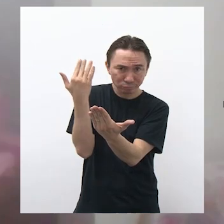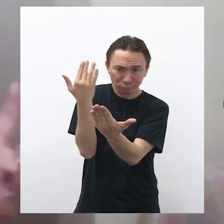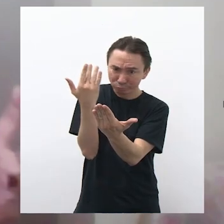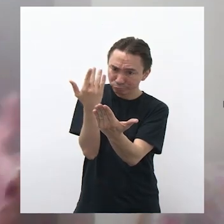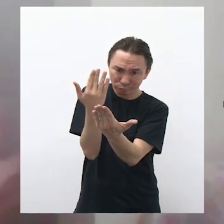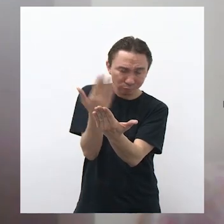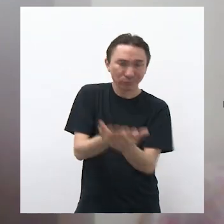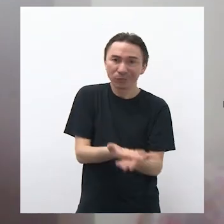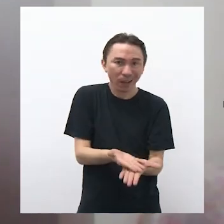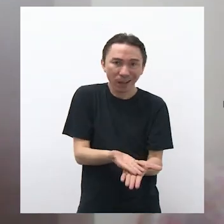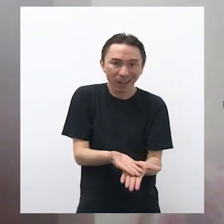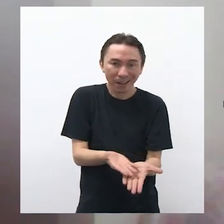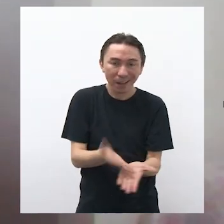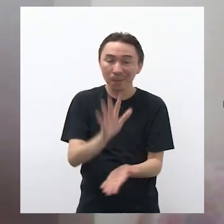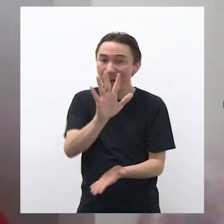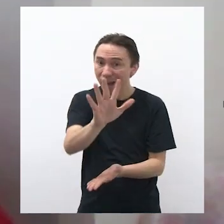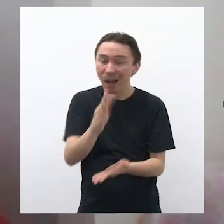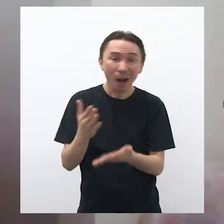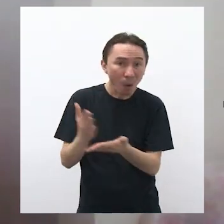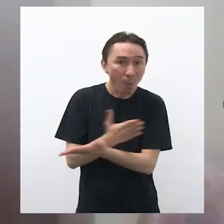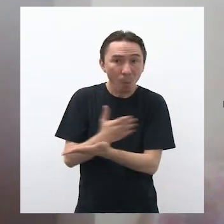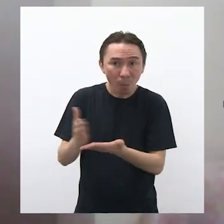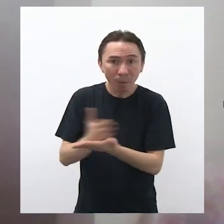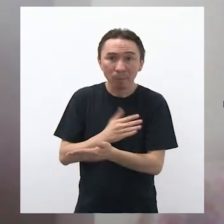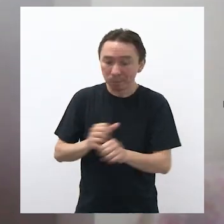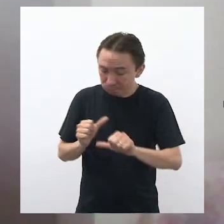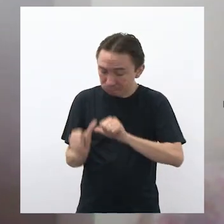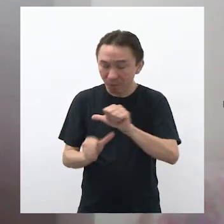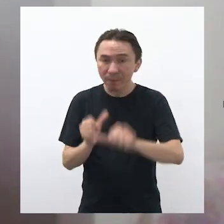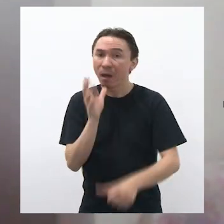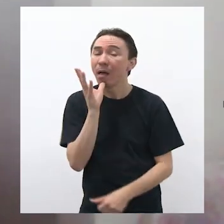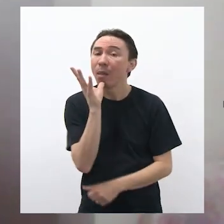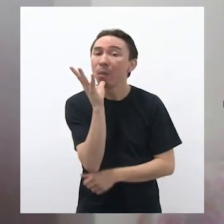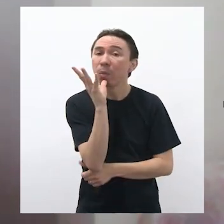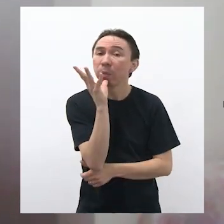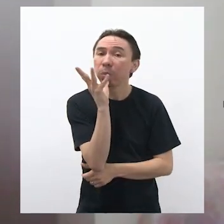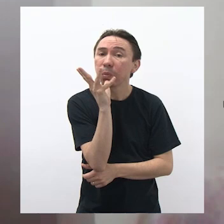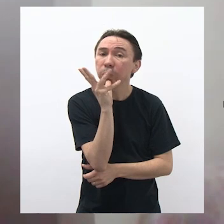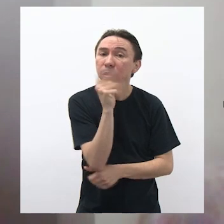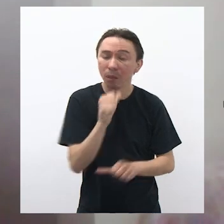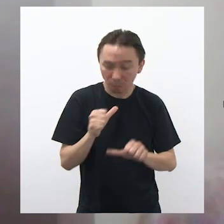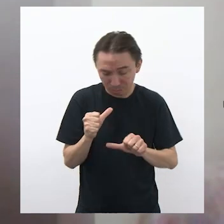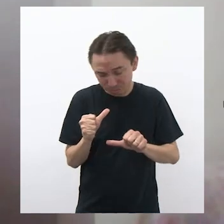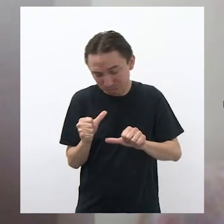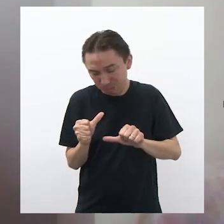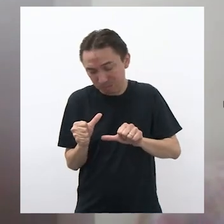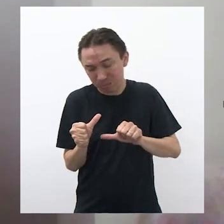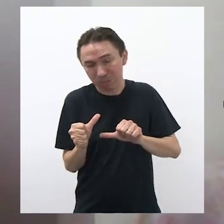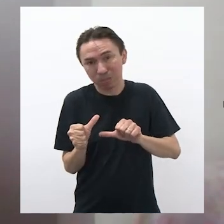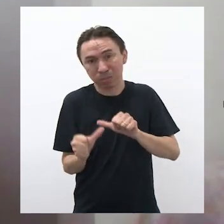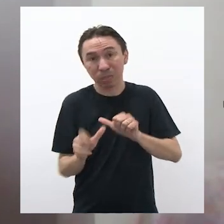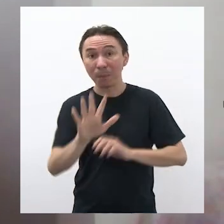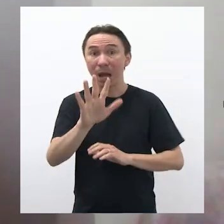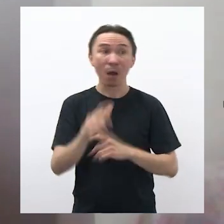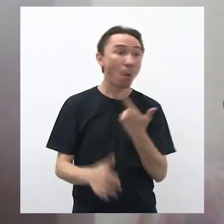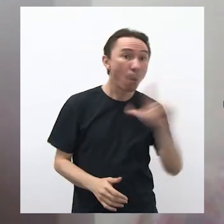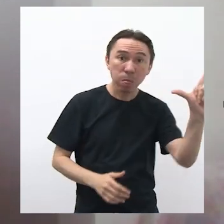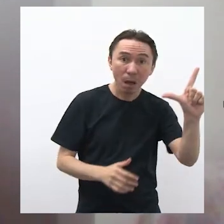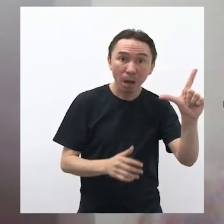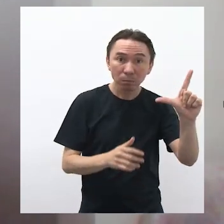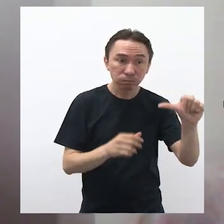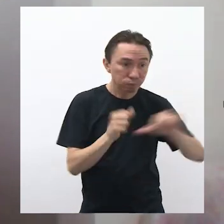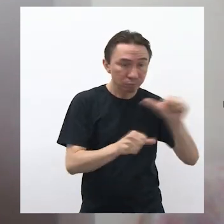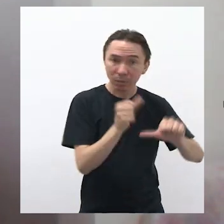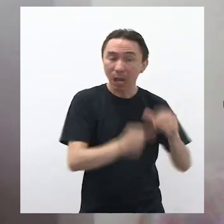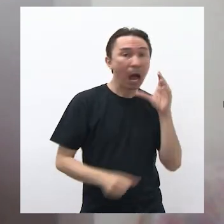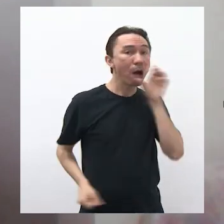algumas transformações levam mais tempo para acontecer, enquanto outras transformações acontecem de modo muito rápido, que foi